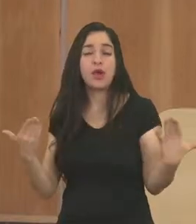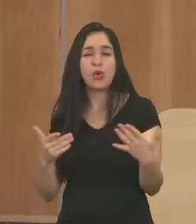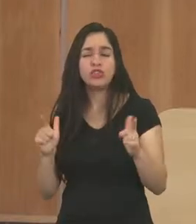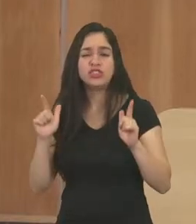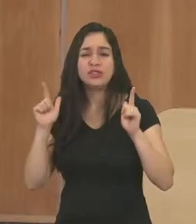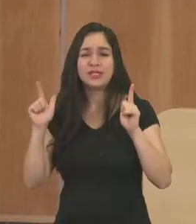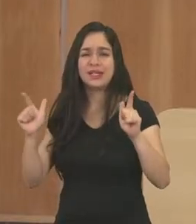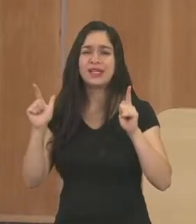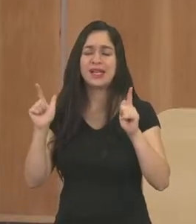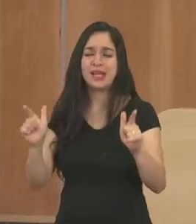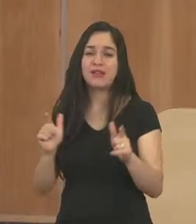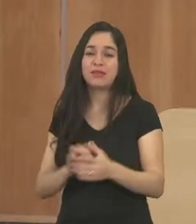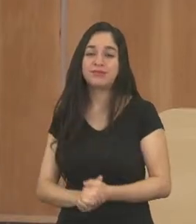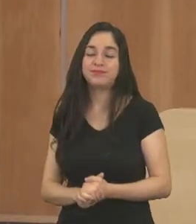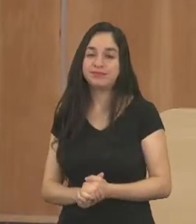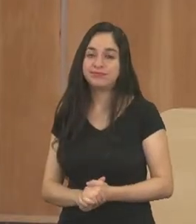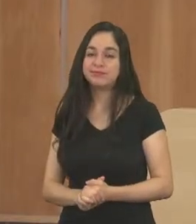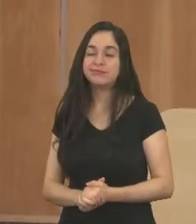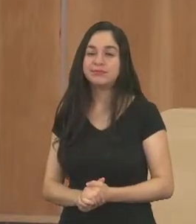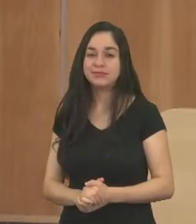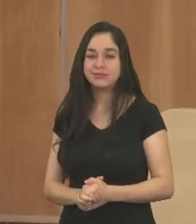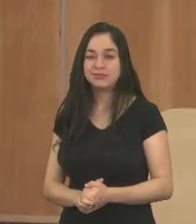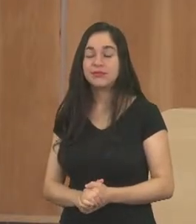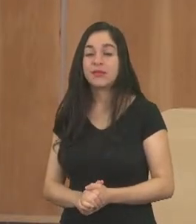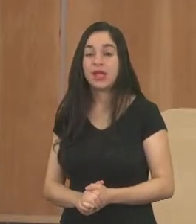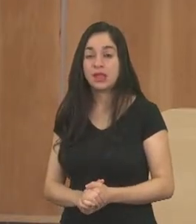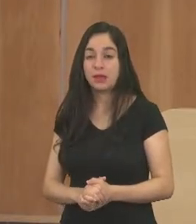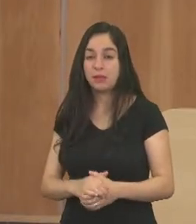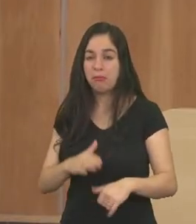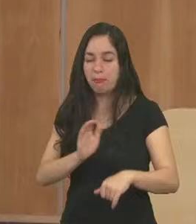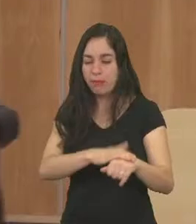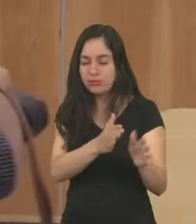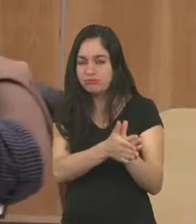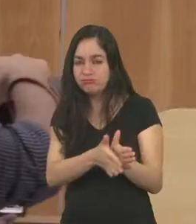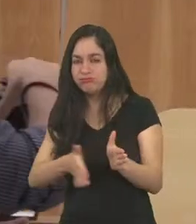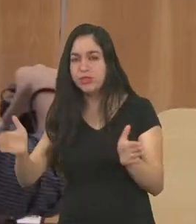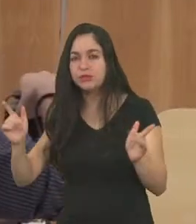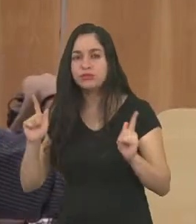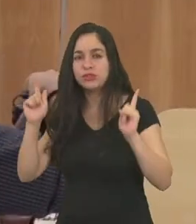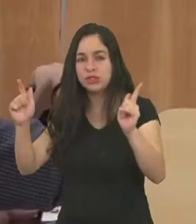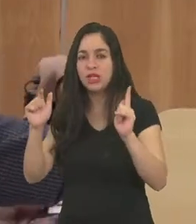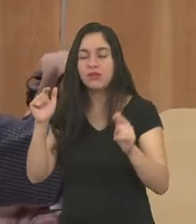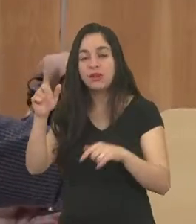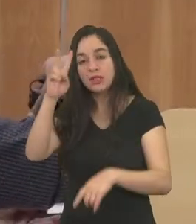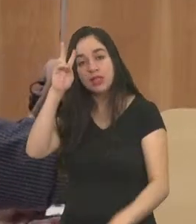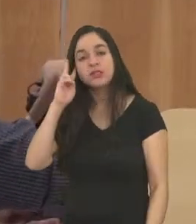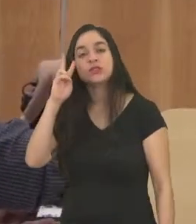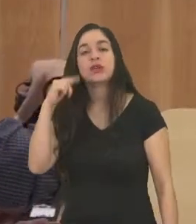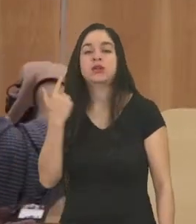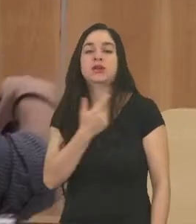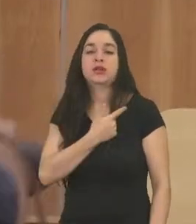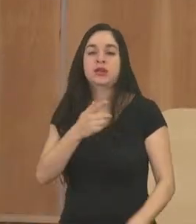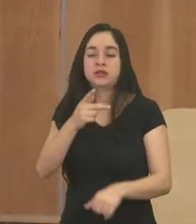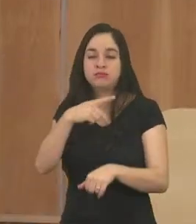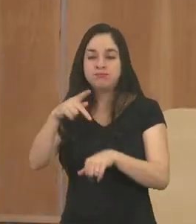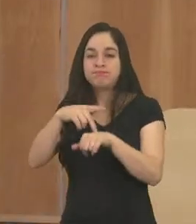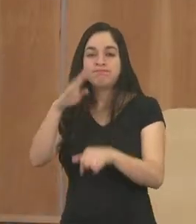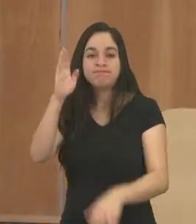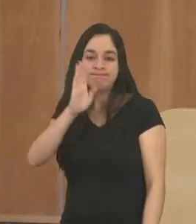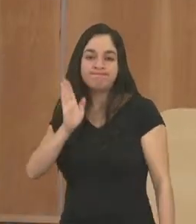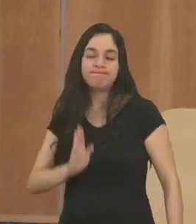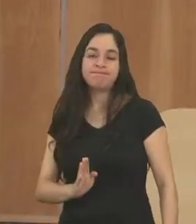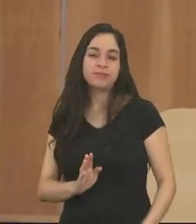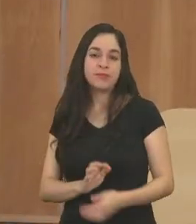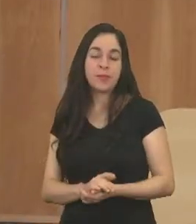uma das maiores greves existentes da história do nosso país. É claro que quando a gente fala de